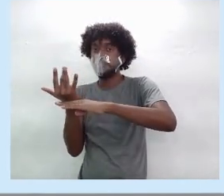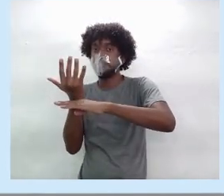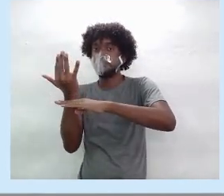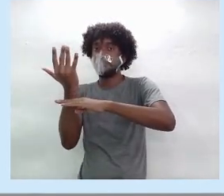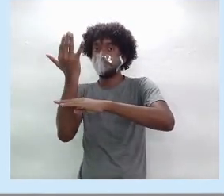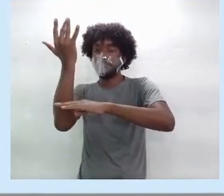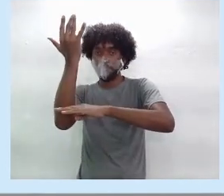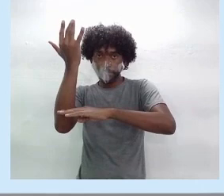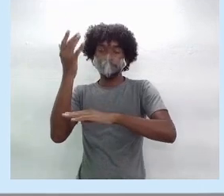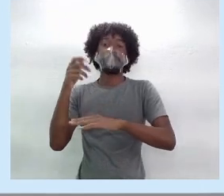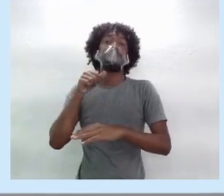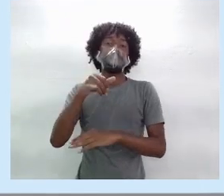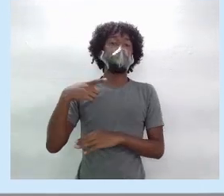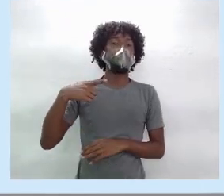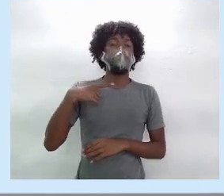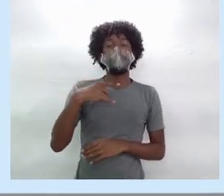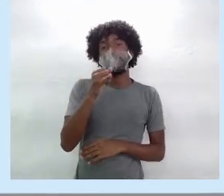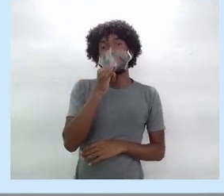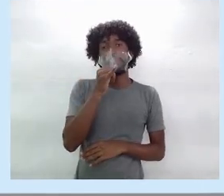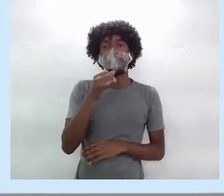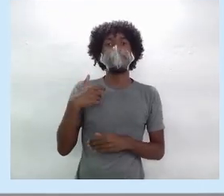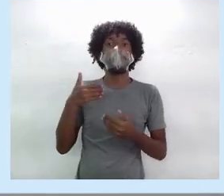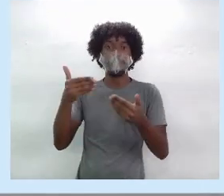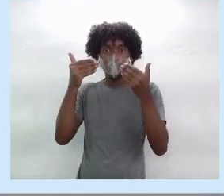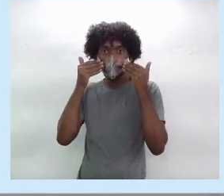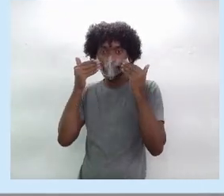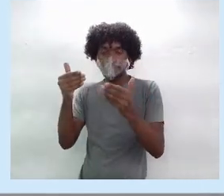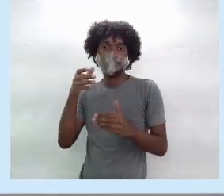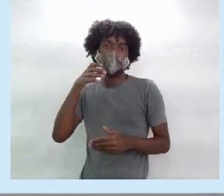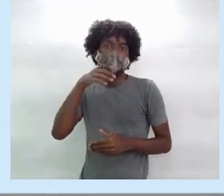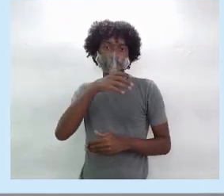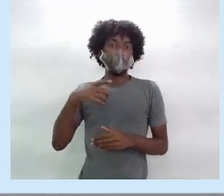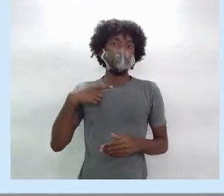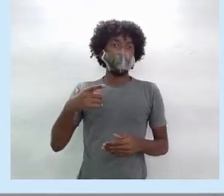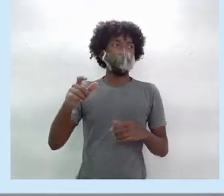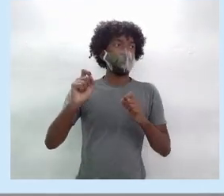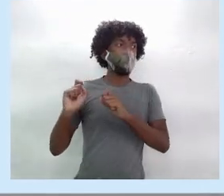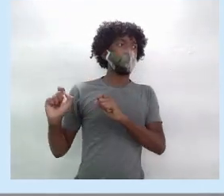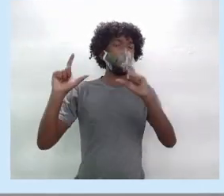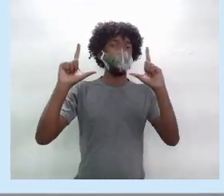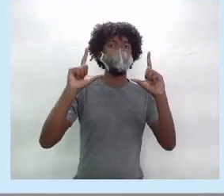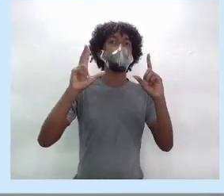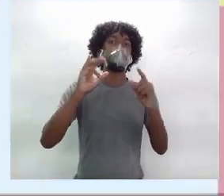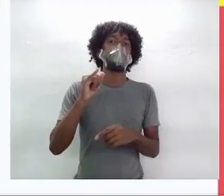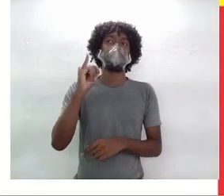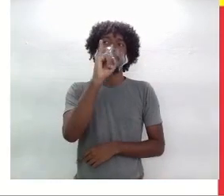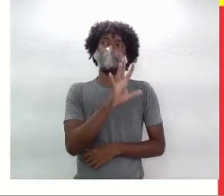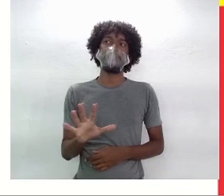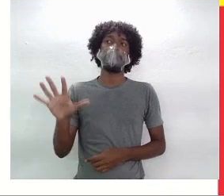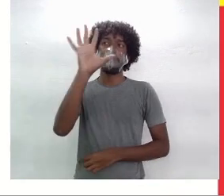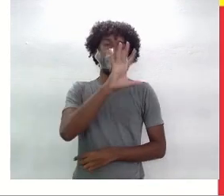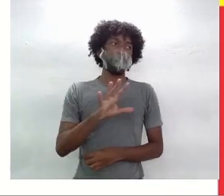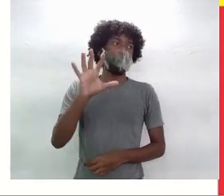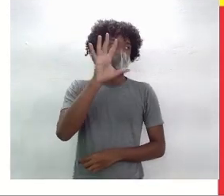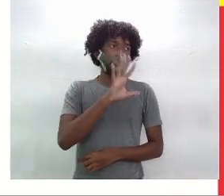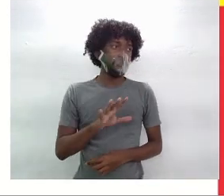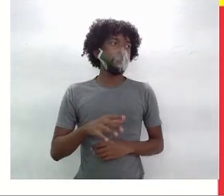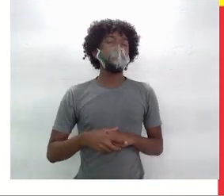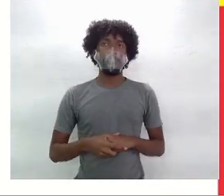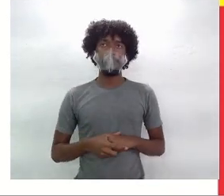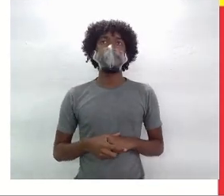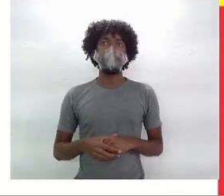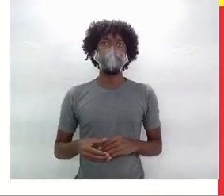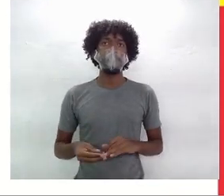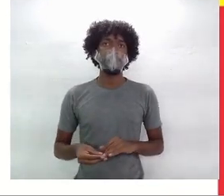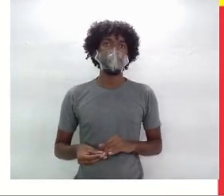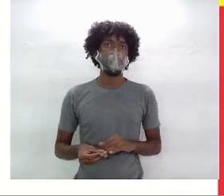ar ela é uma frente quente, eu gostaria que a gente fosse lá para a telinha para a gente ver essa imagem dessa massa de ar. Né?